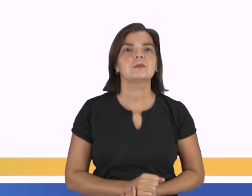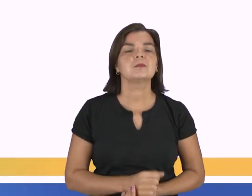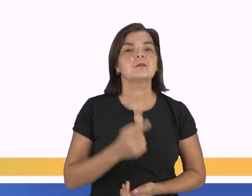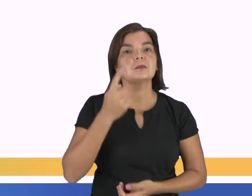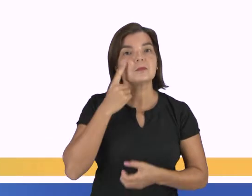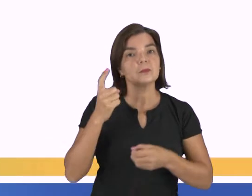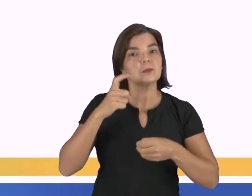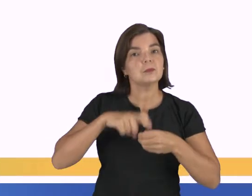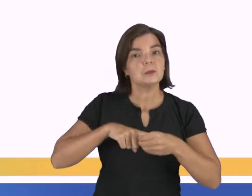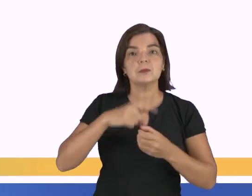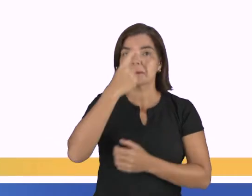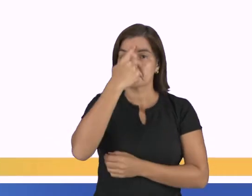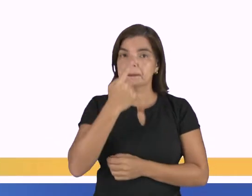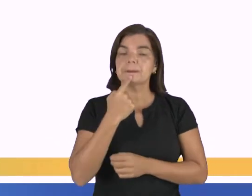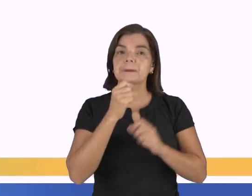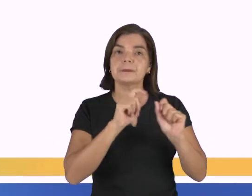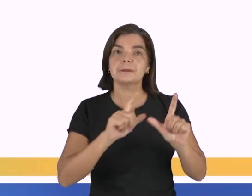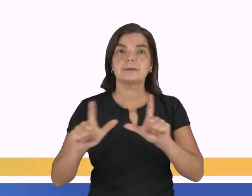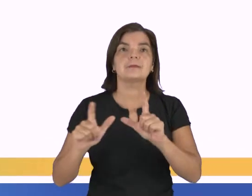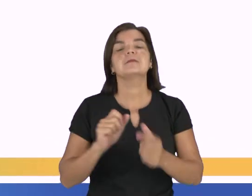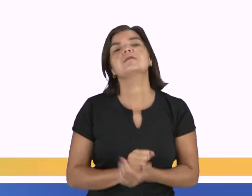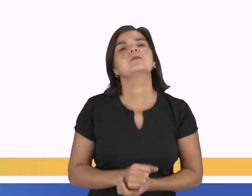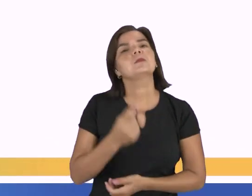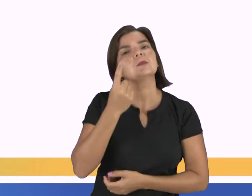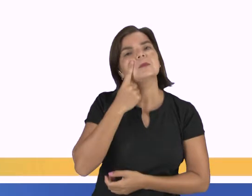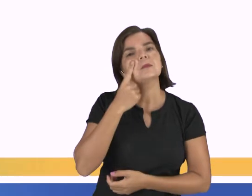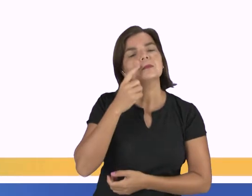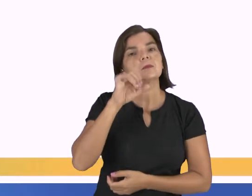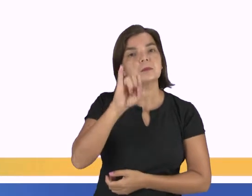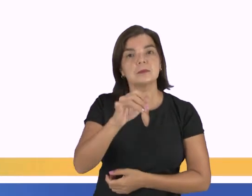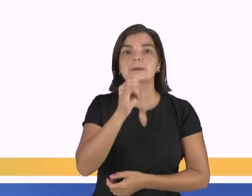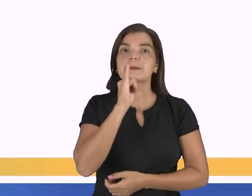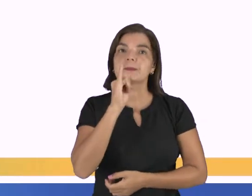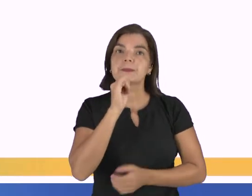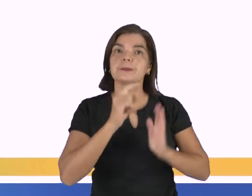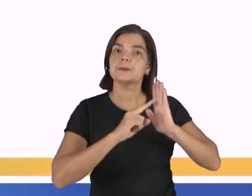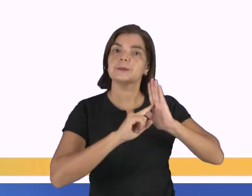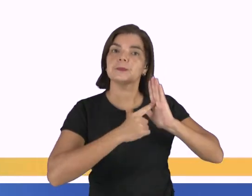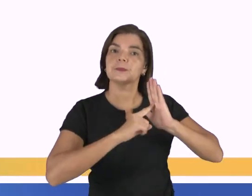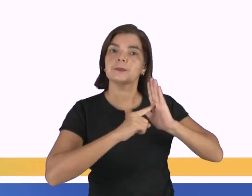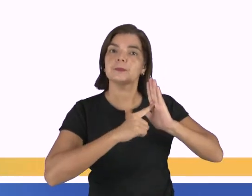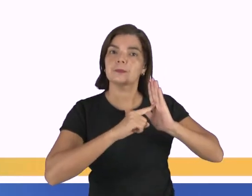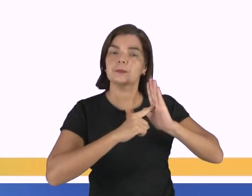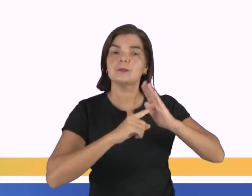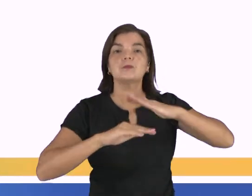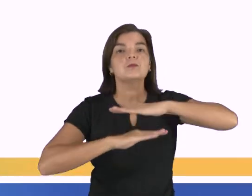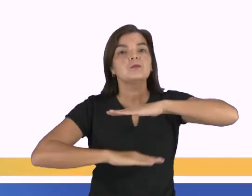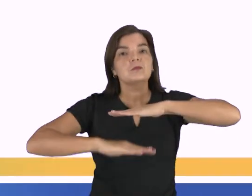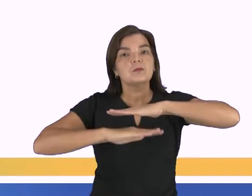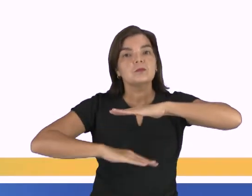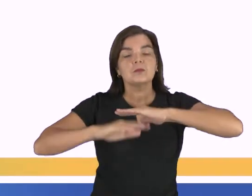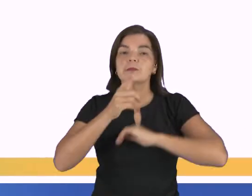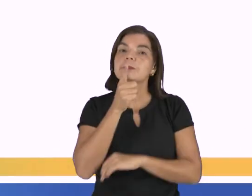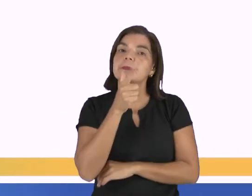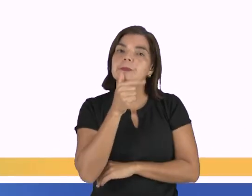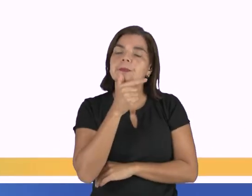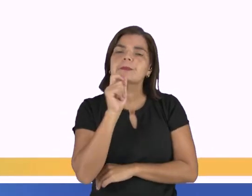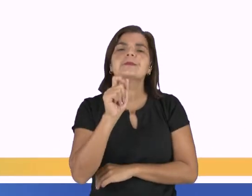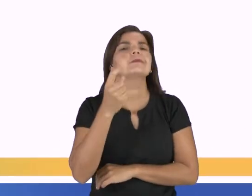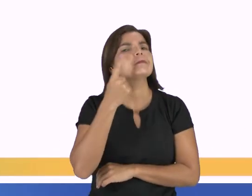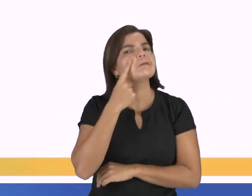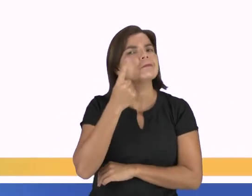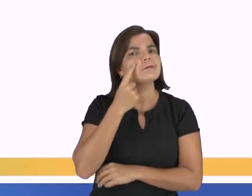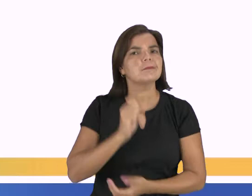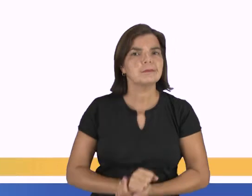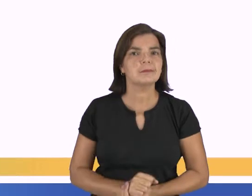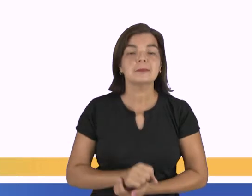Eu vou voltar aqui para uma imagem e tu verifica o seguinte, se eu pego um ponto ali na parte inferior desse fluido, o que a gente